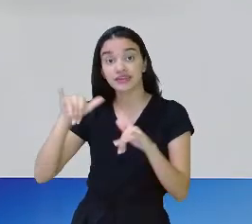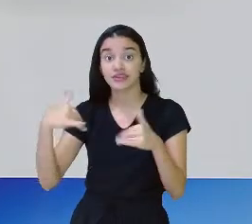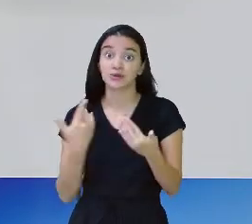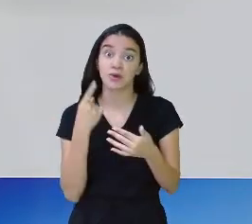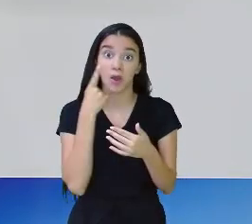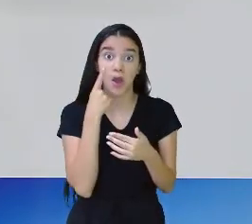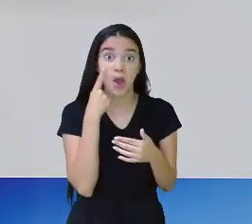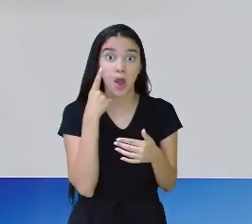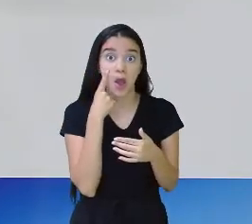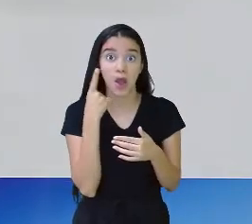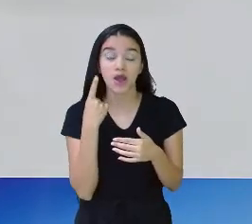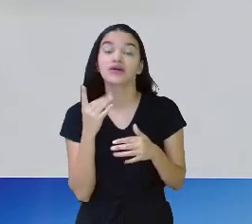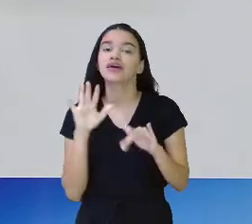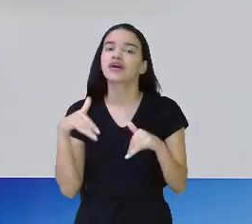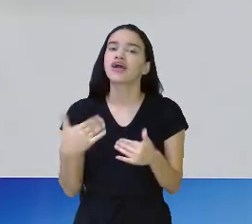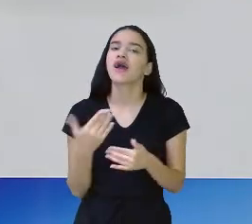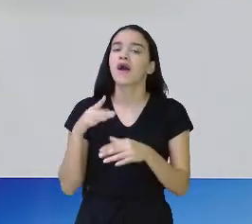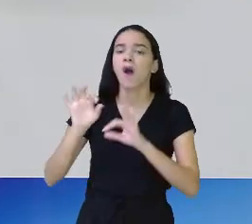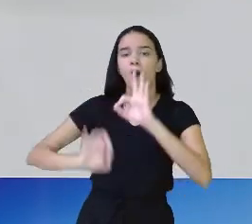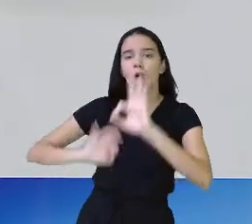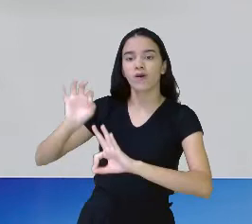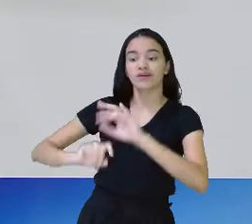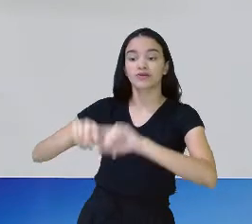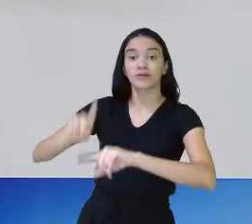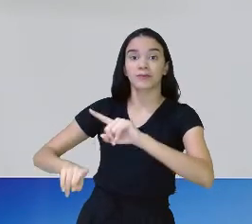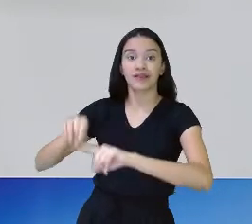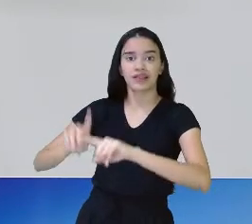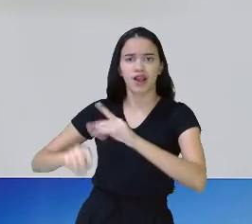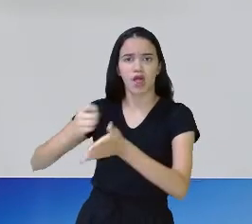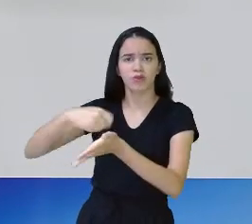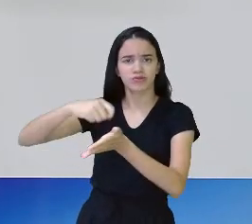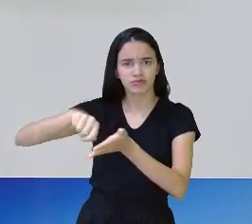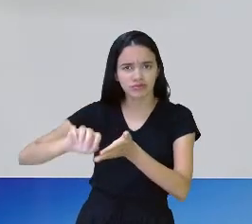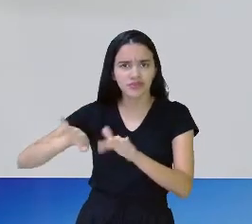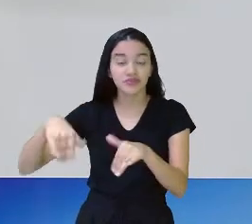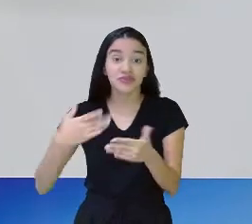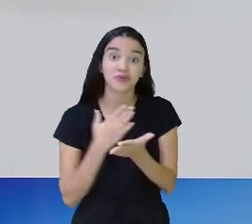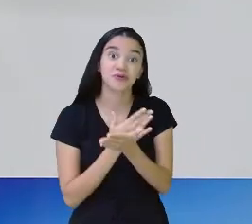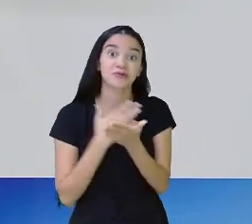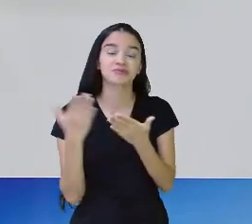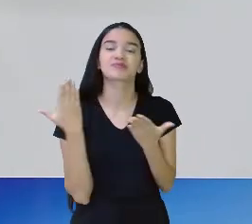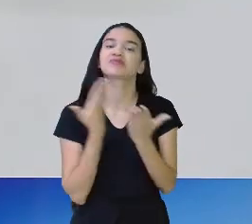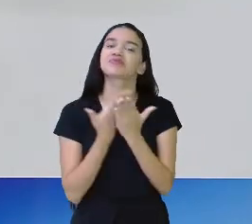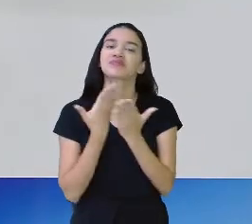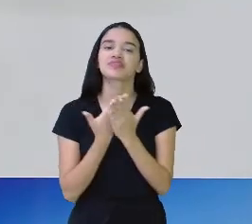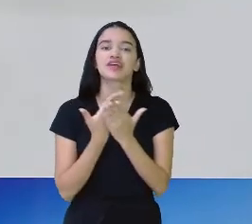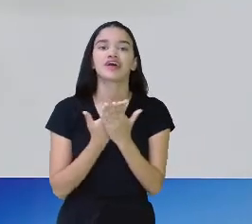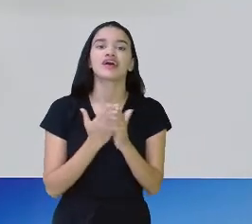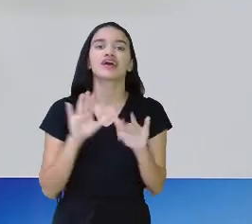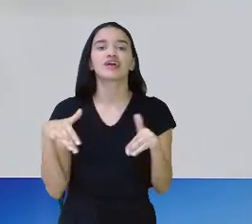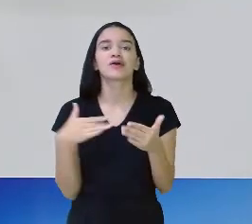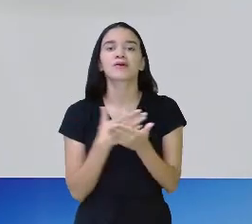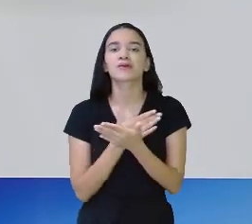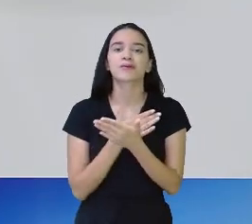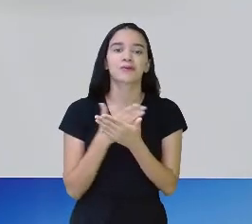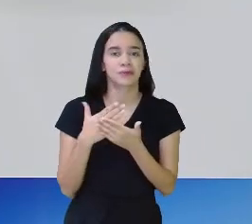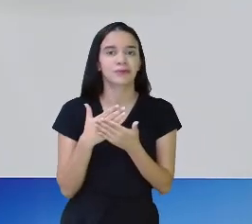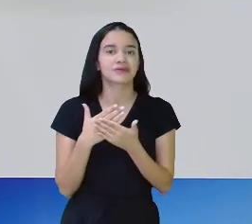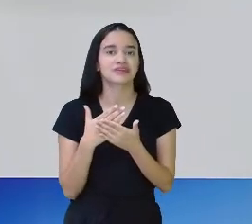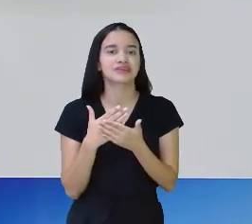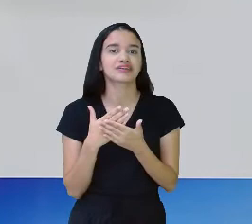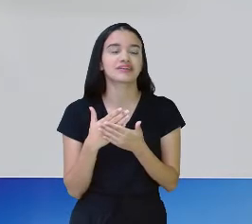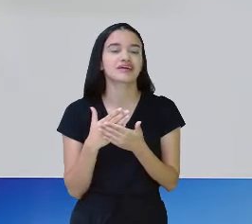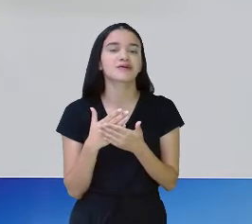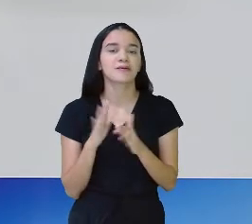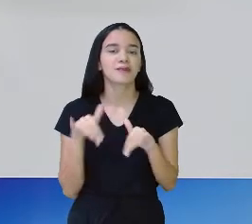ó, volto a dizer, pegue seu material e vamos começar a aula. E para começar com o pé direito,